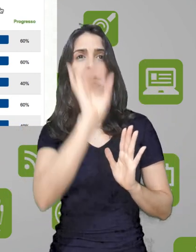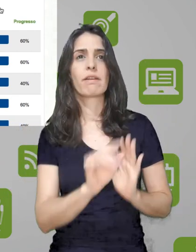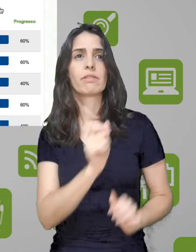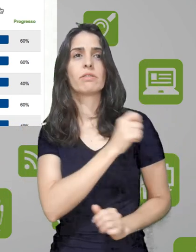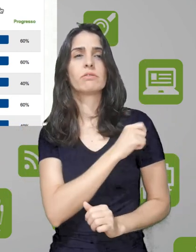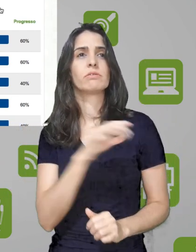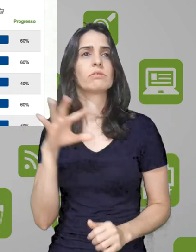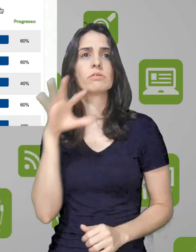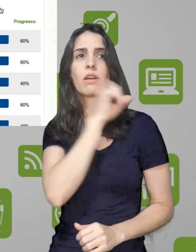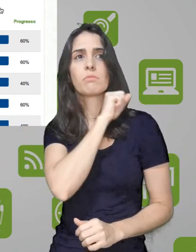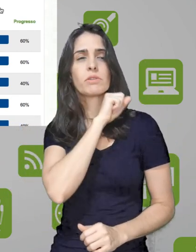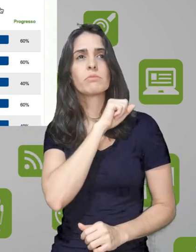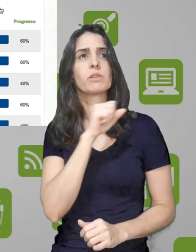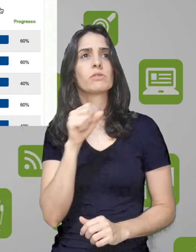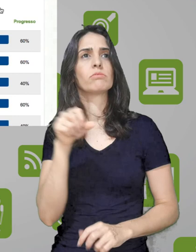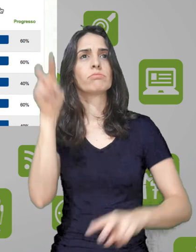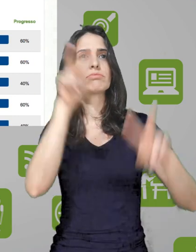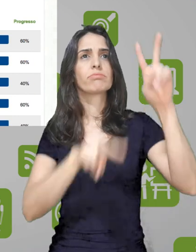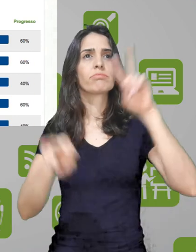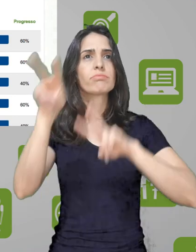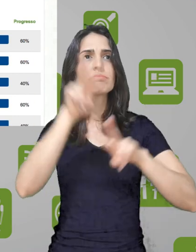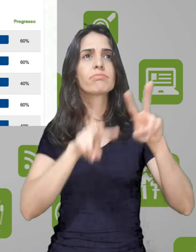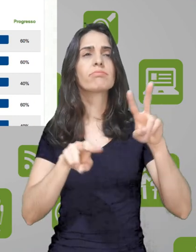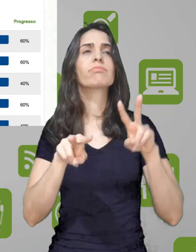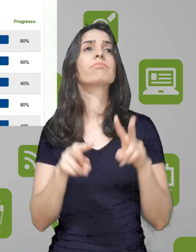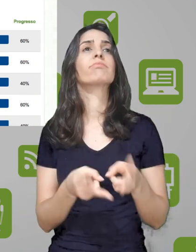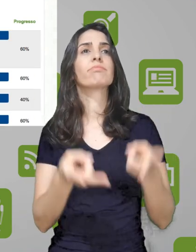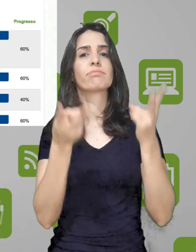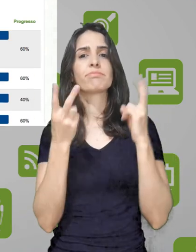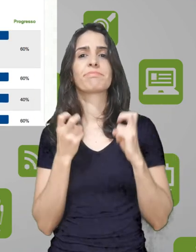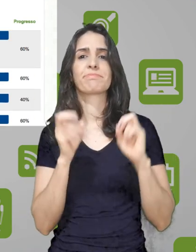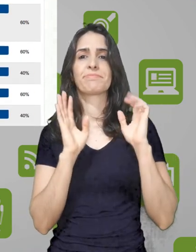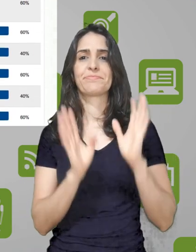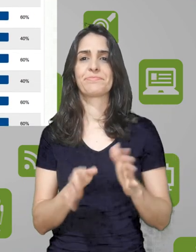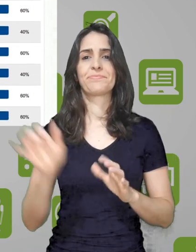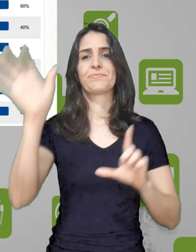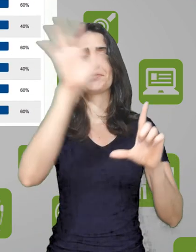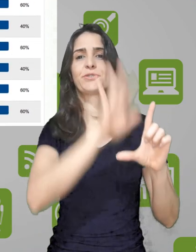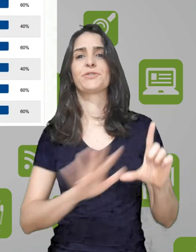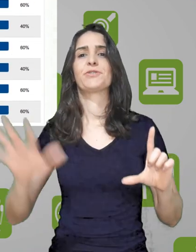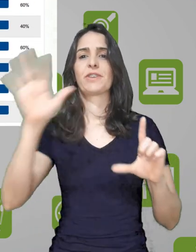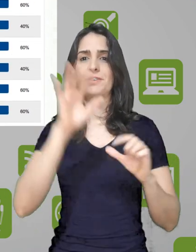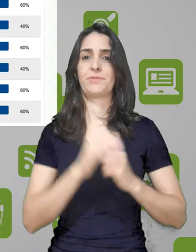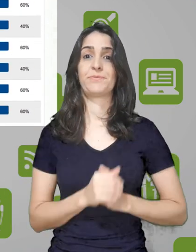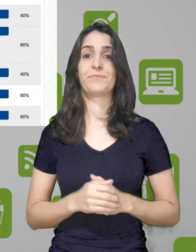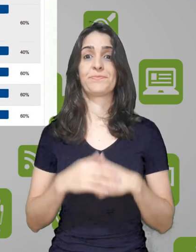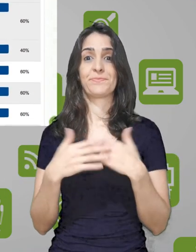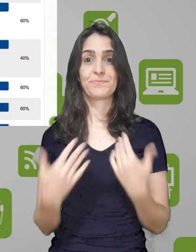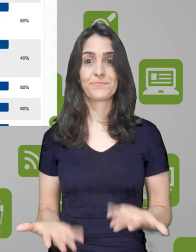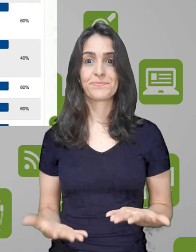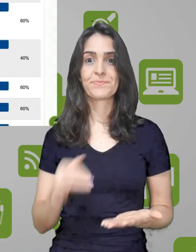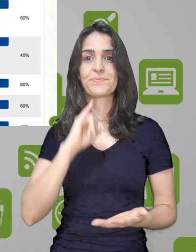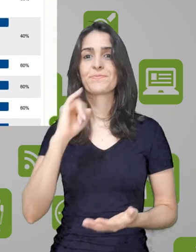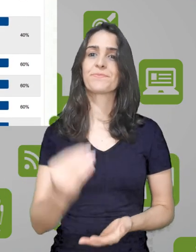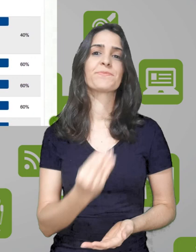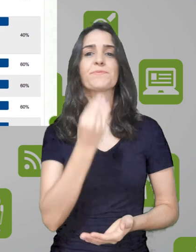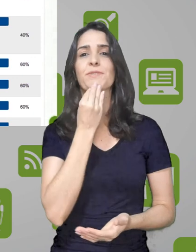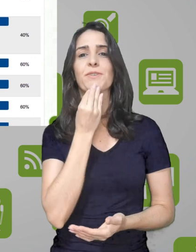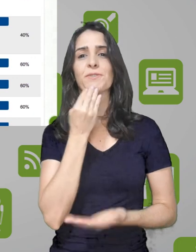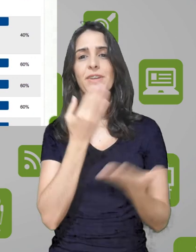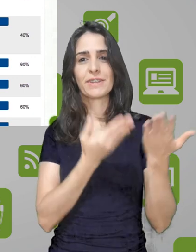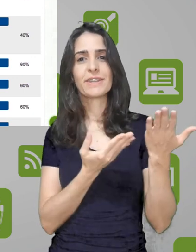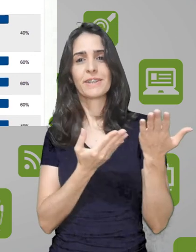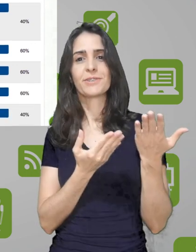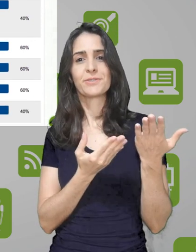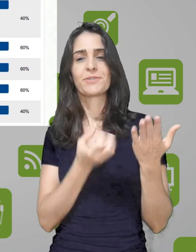acesso né de cada aluno eu imediatamente eu venho aqui e já consigo ter uma visão geral Então é